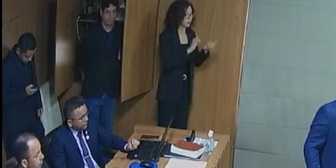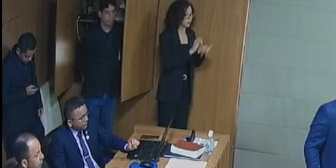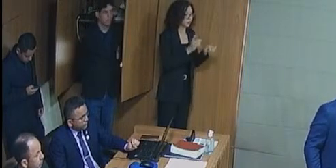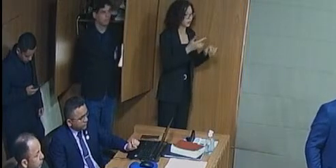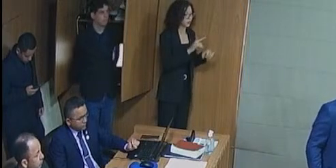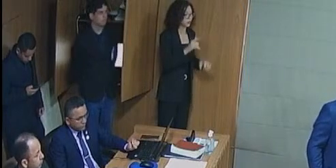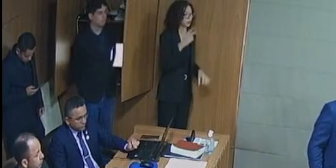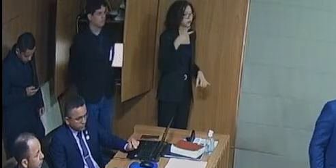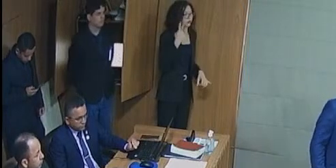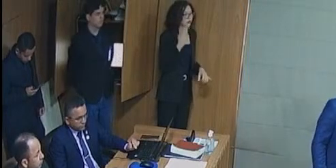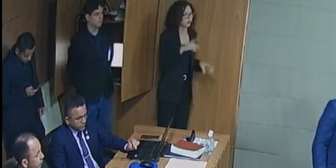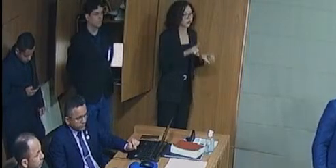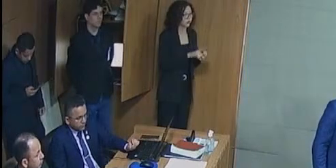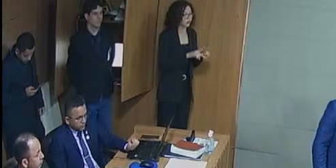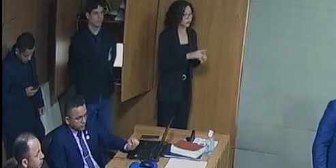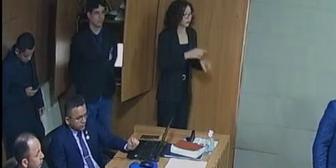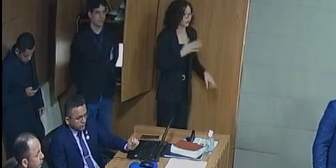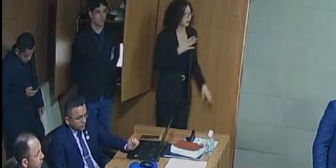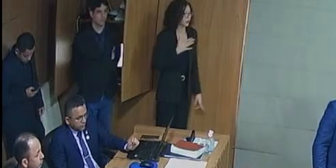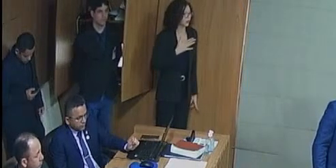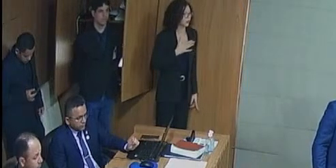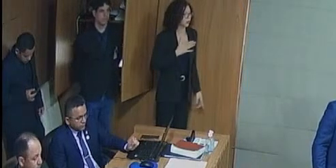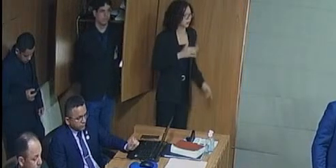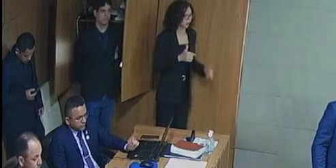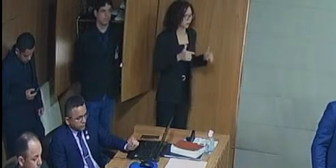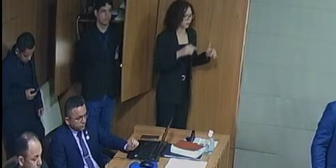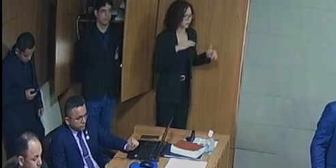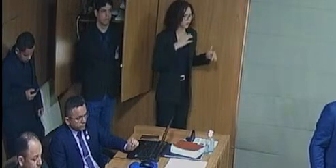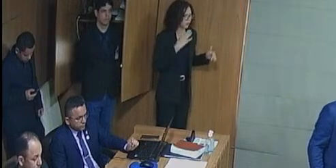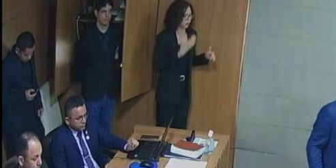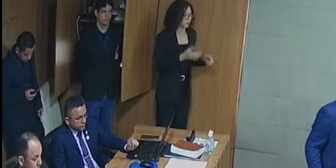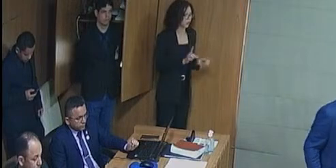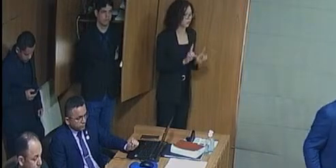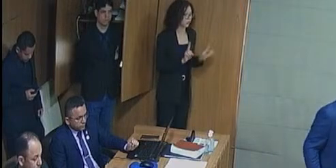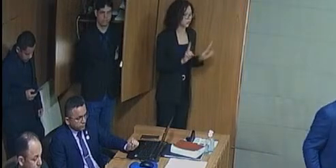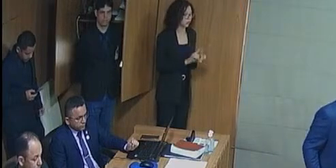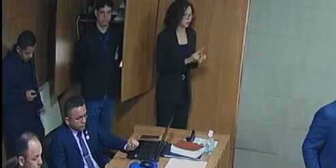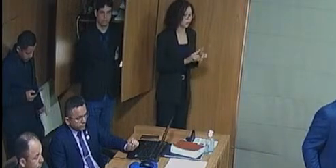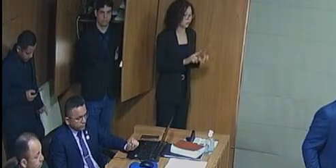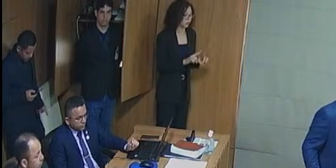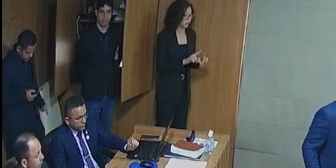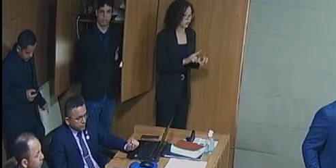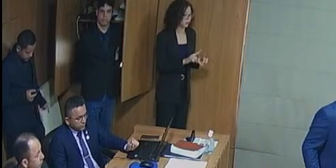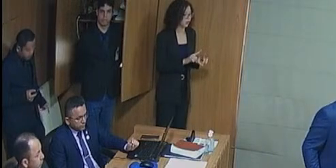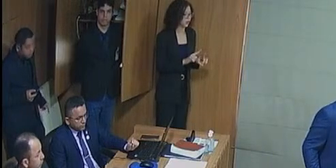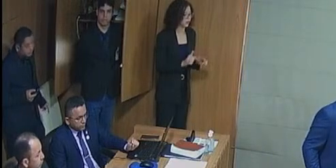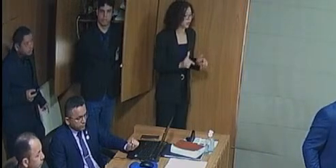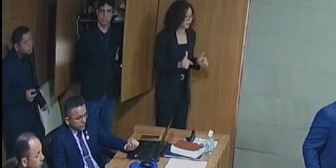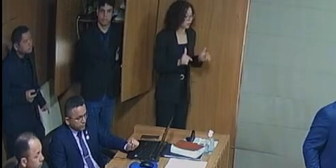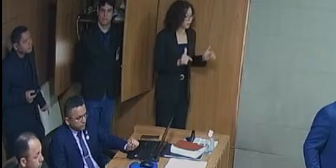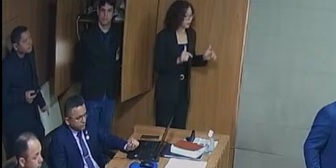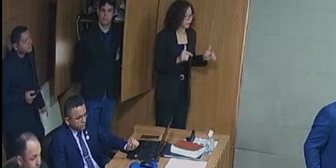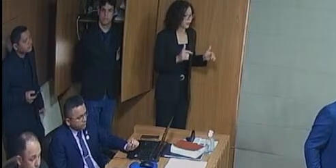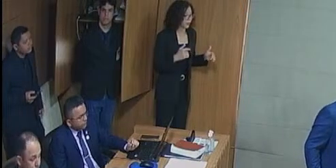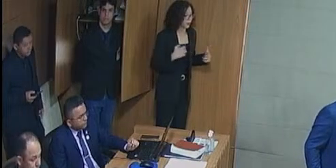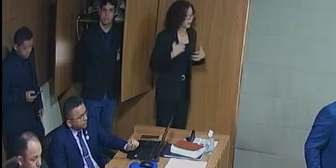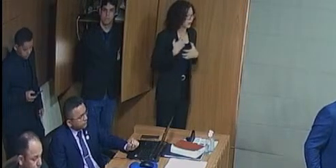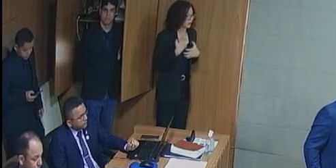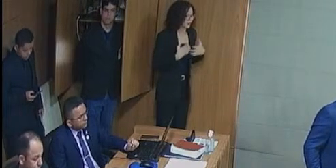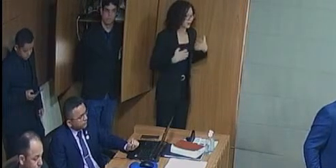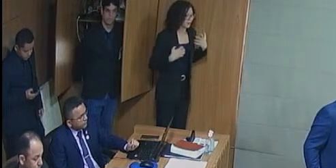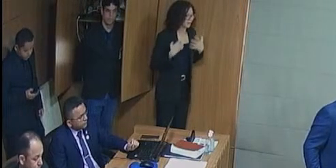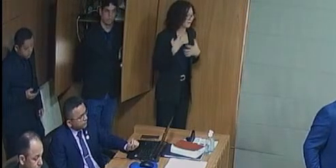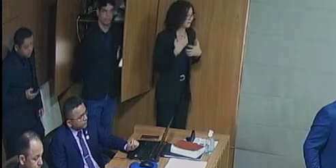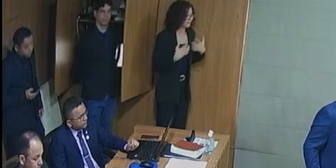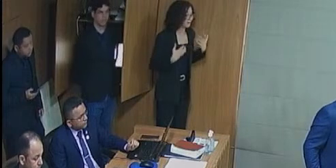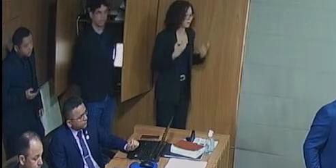vereadores para mim isto não é um ato de coragem é um ato de desespero porque só Deus e minha